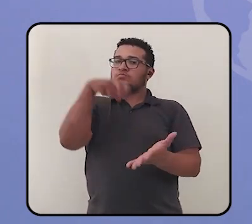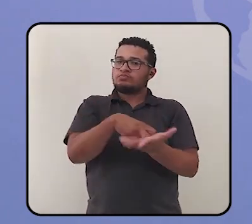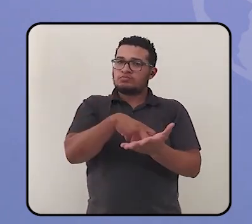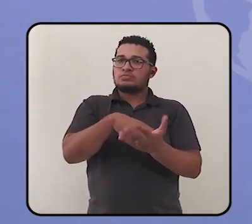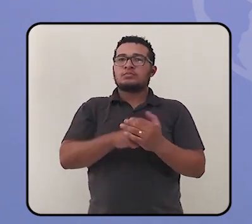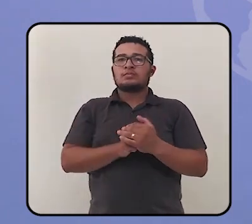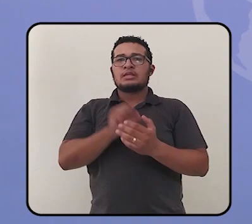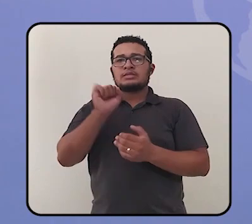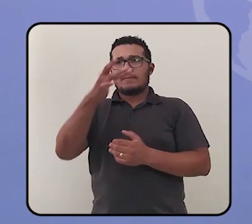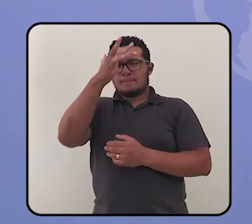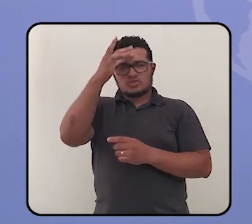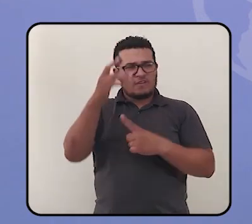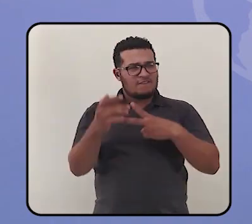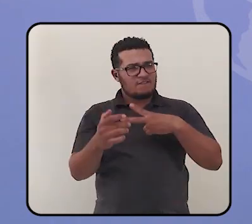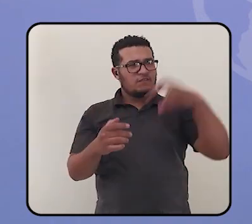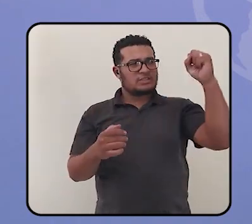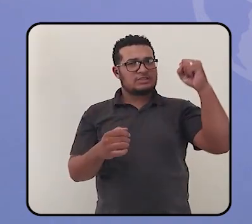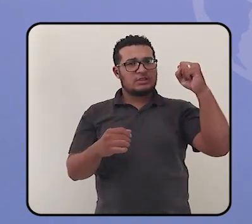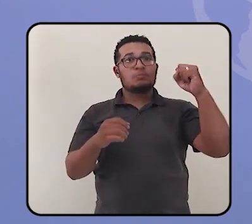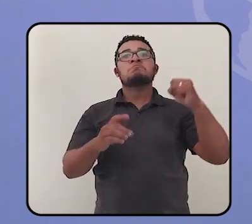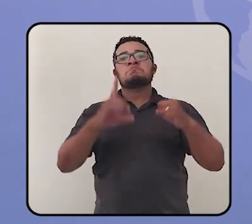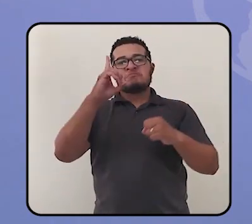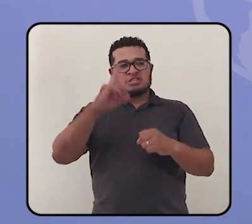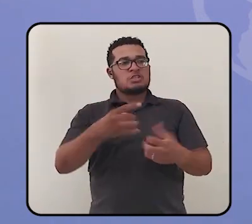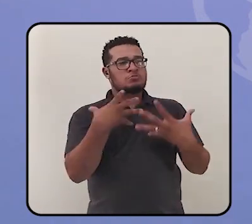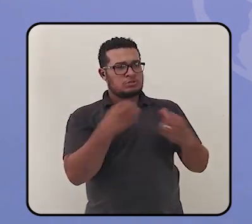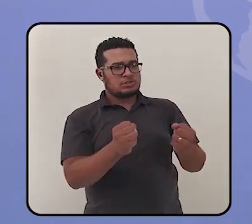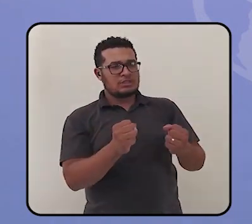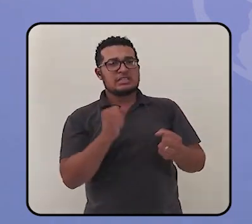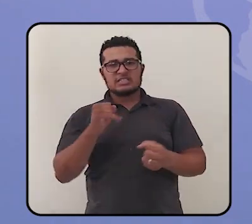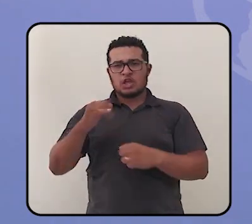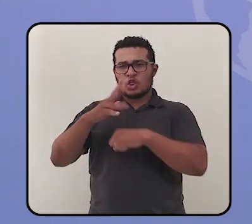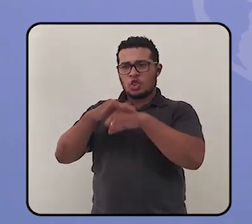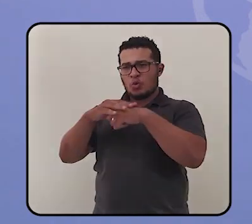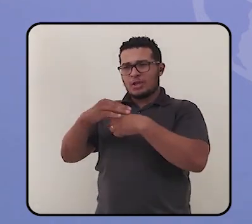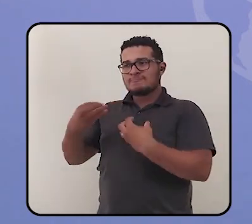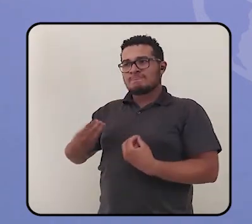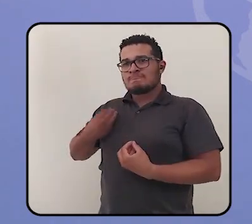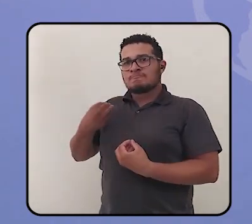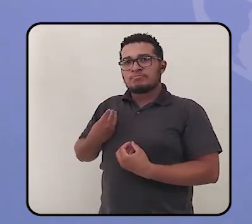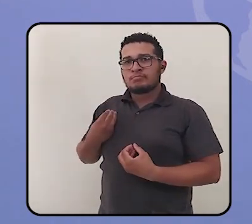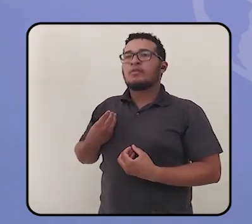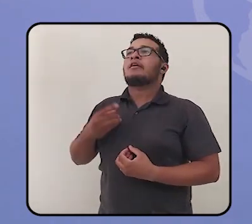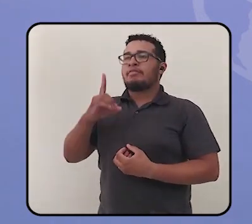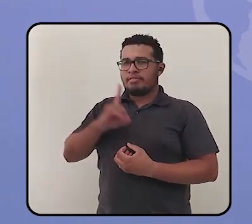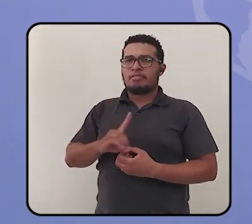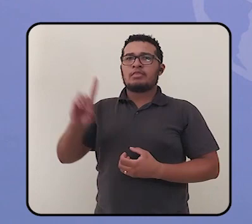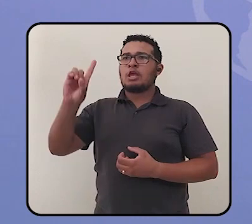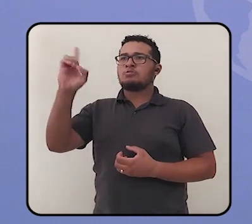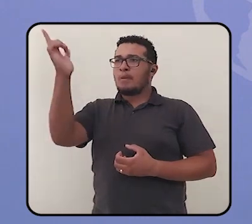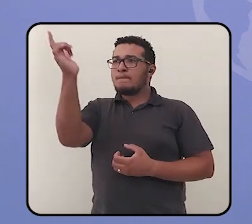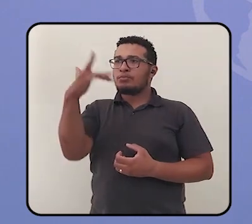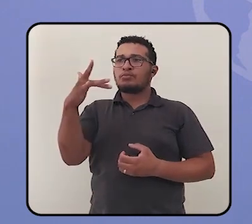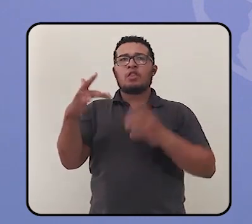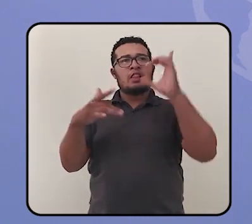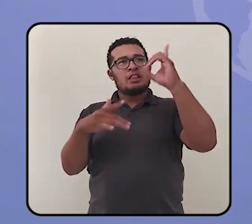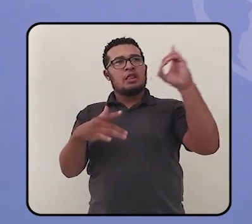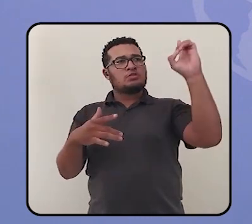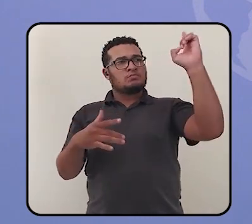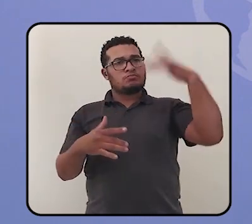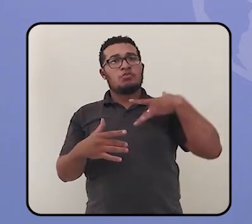adoeceu foi deus que quis se ela sobreviver à doença deus curou se ela morrer foi deus tudo que acontecia